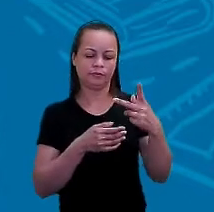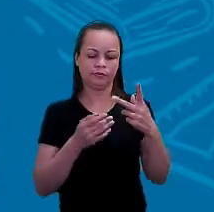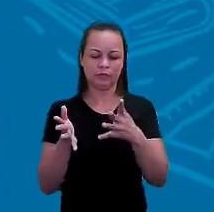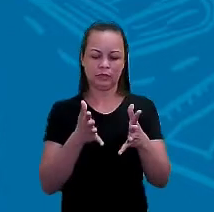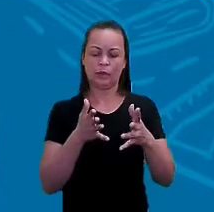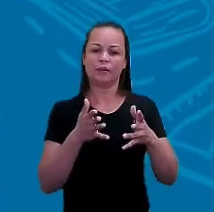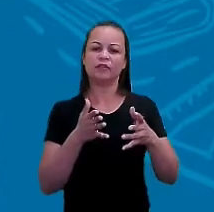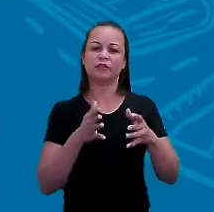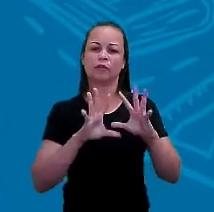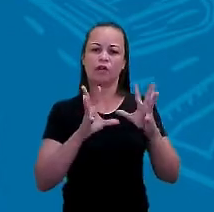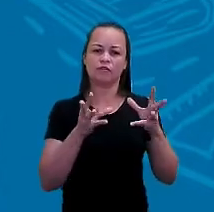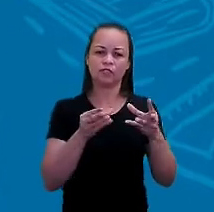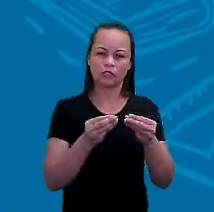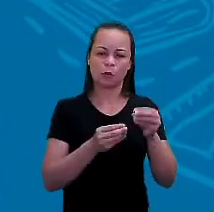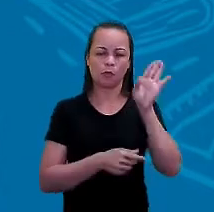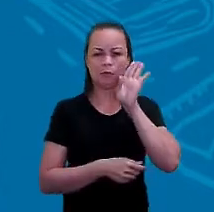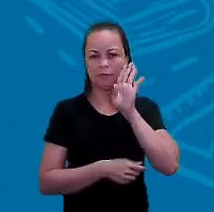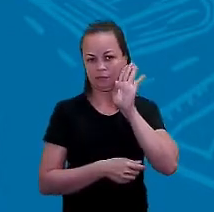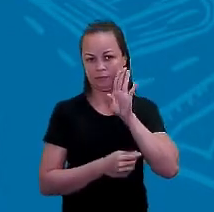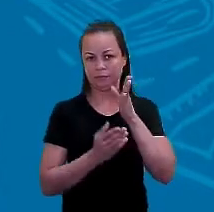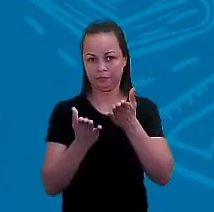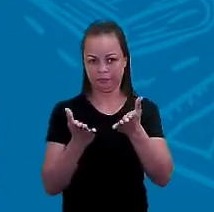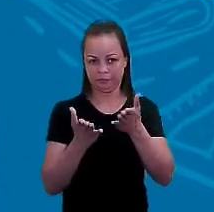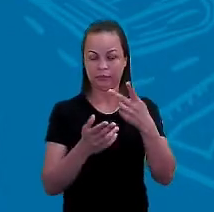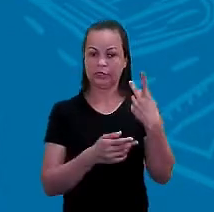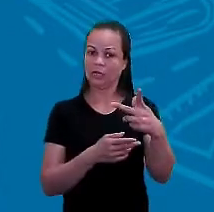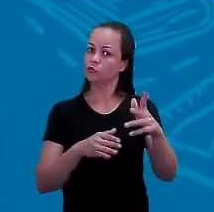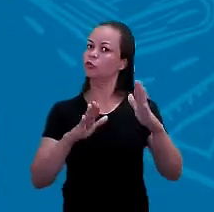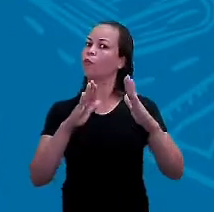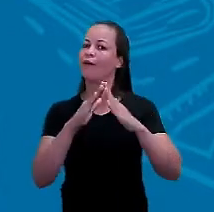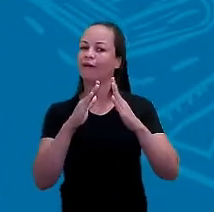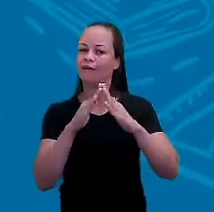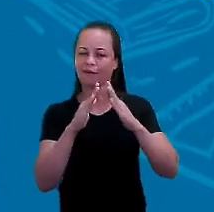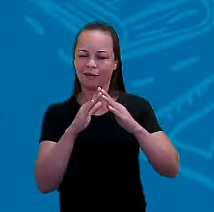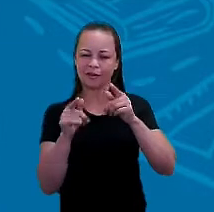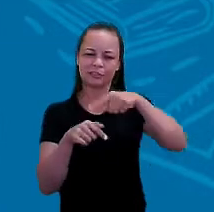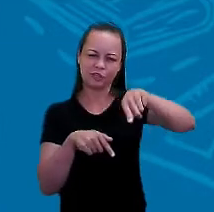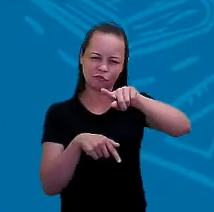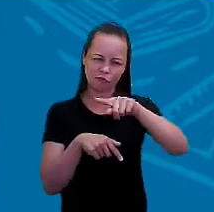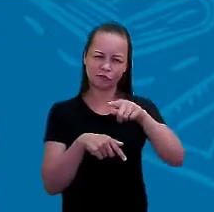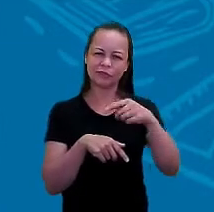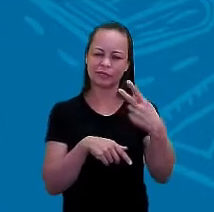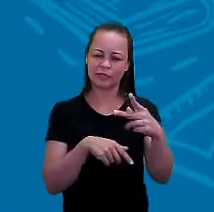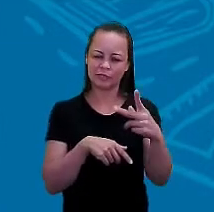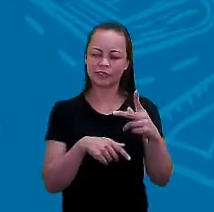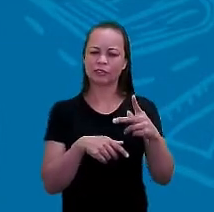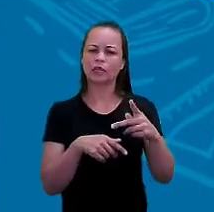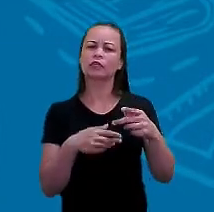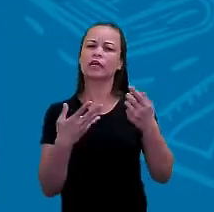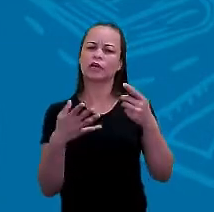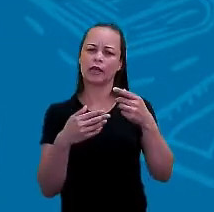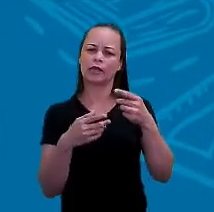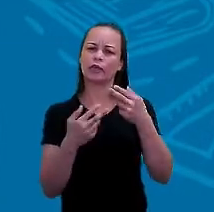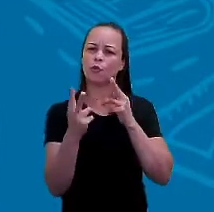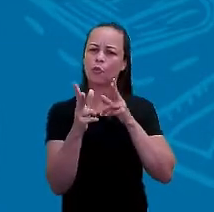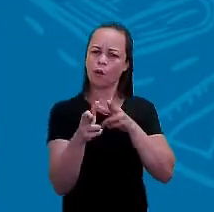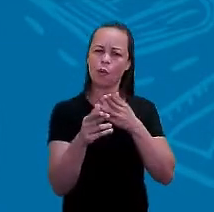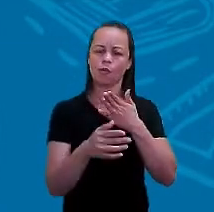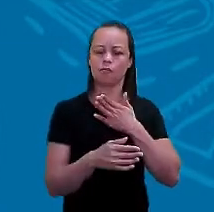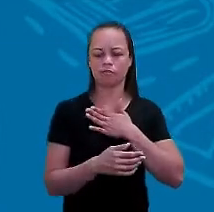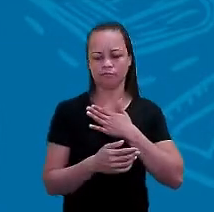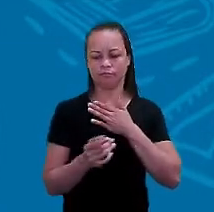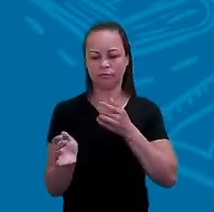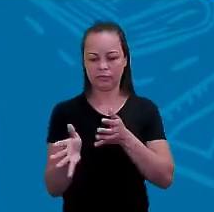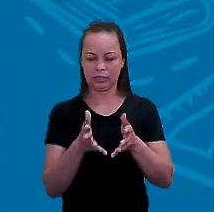bem legal. So, repeat em casa, of course. Aí você aí em casa, repete comigo para você aprender a